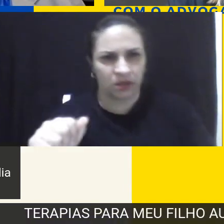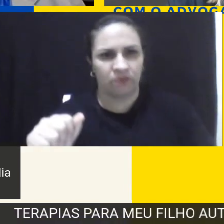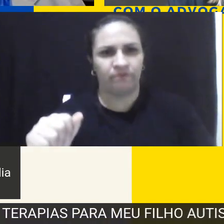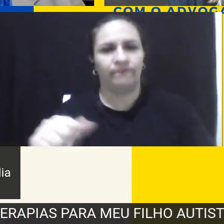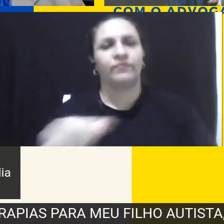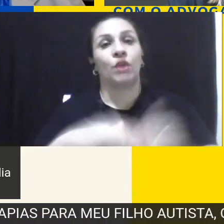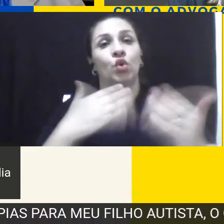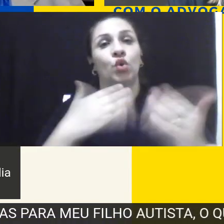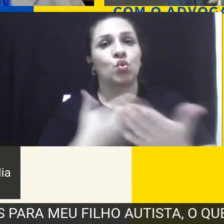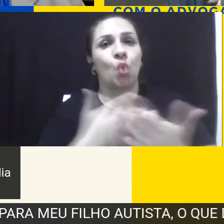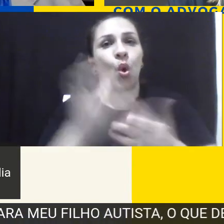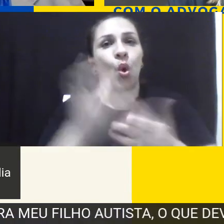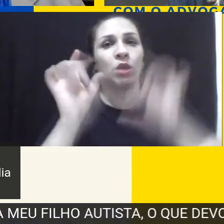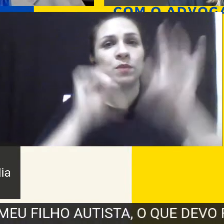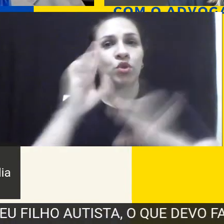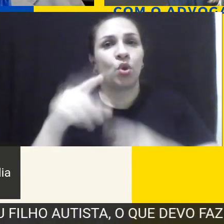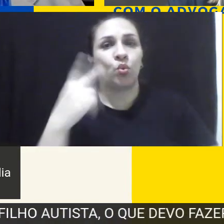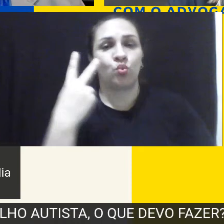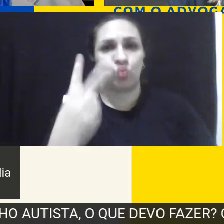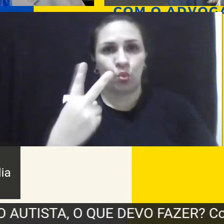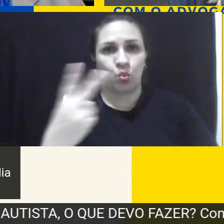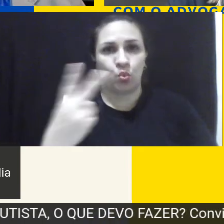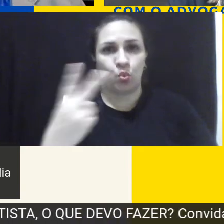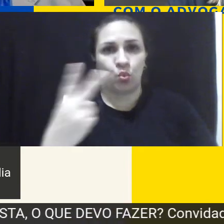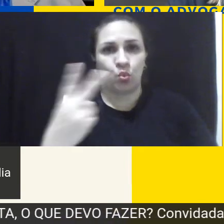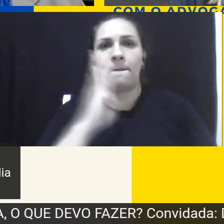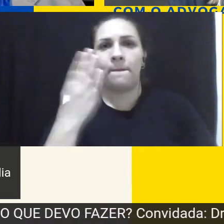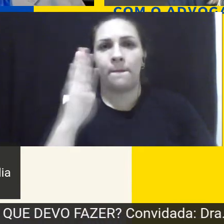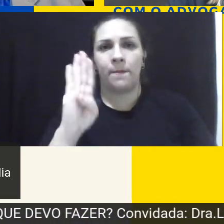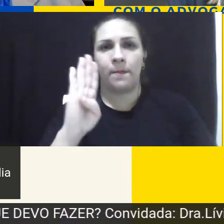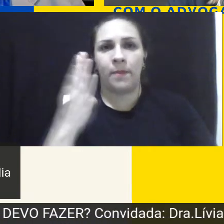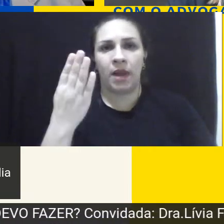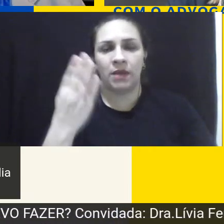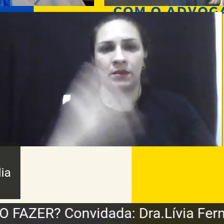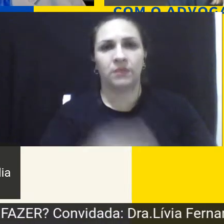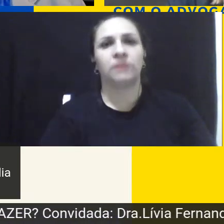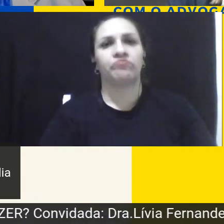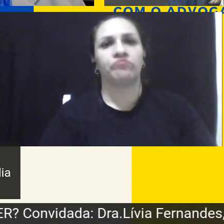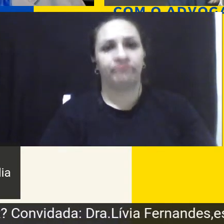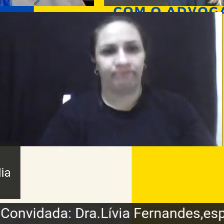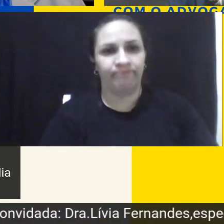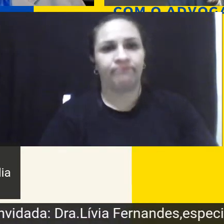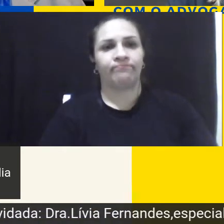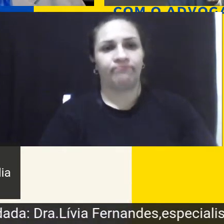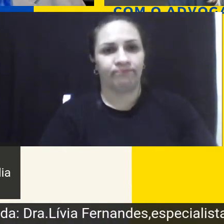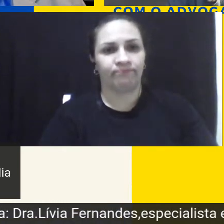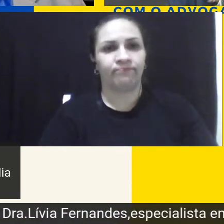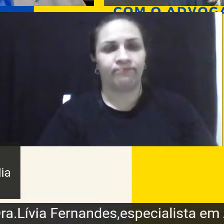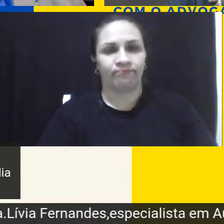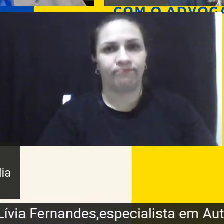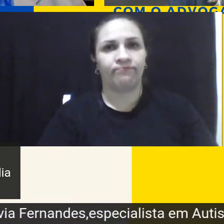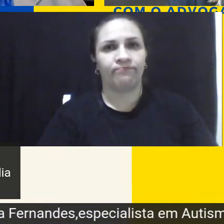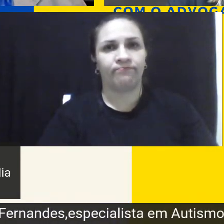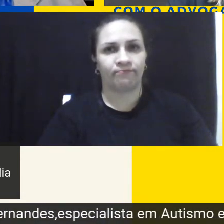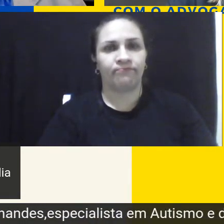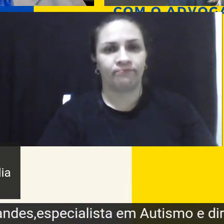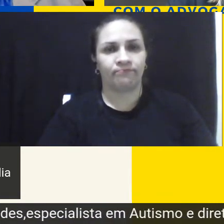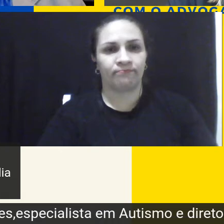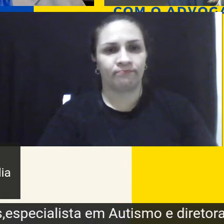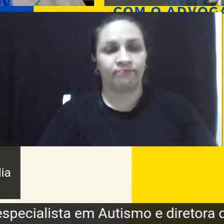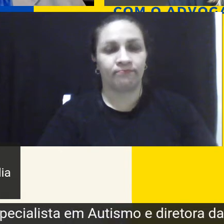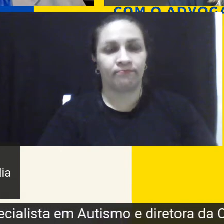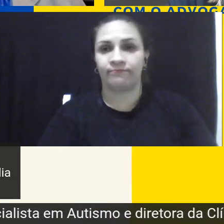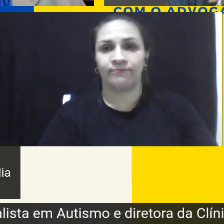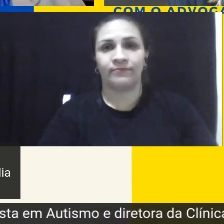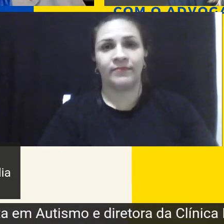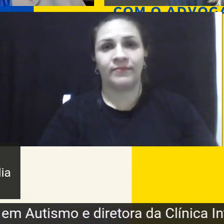de Braslândia, Maria Nilza. Obrigado Um por estar abraço. aqui conosco. Dizer, pessoal, que